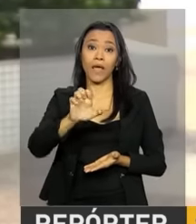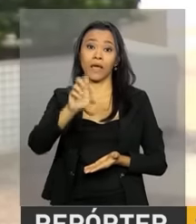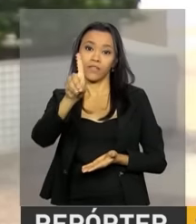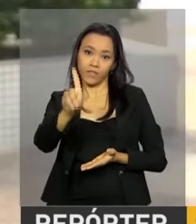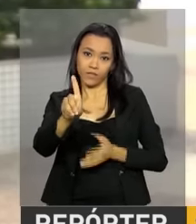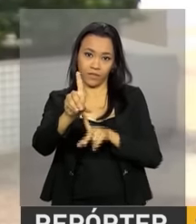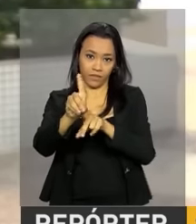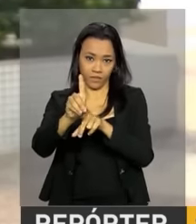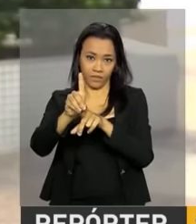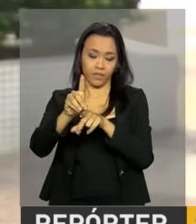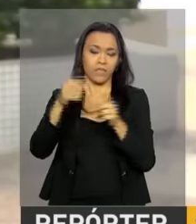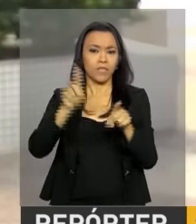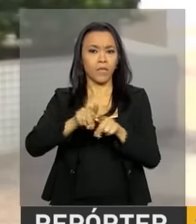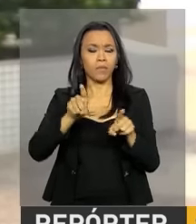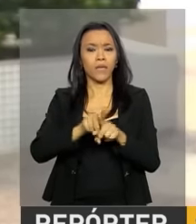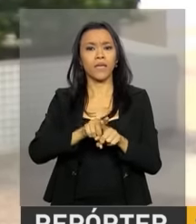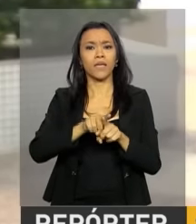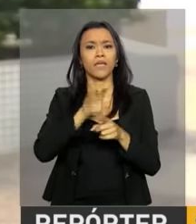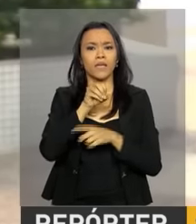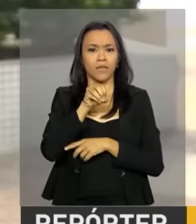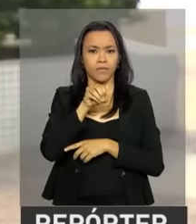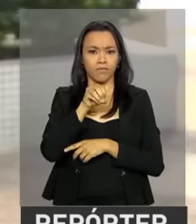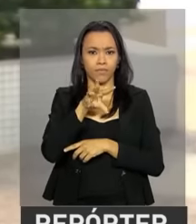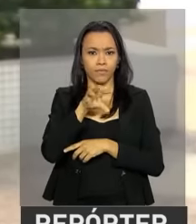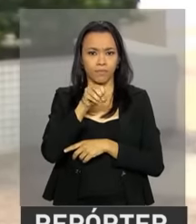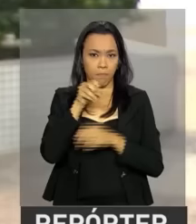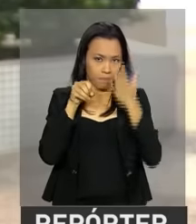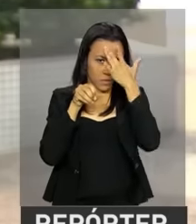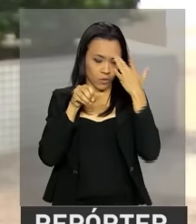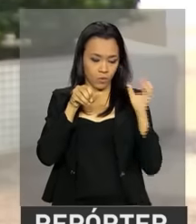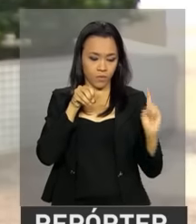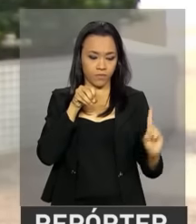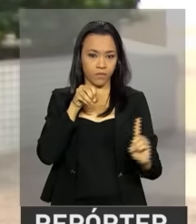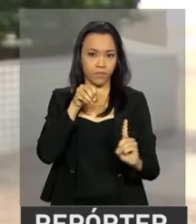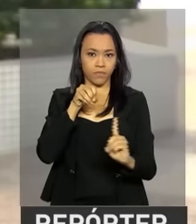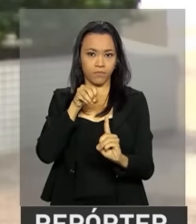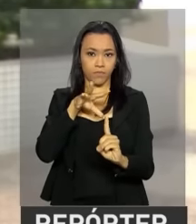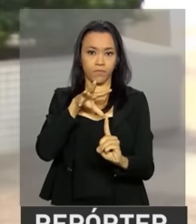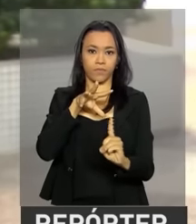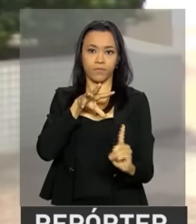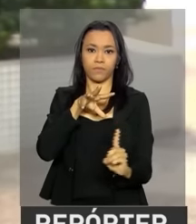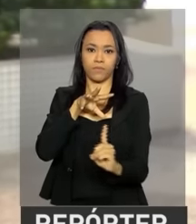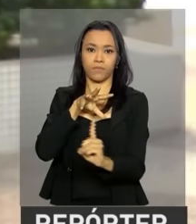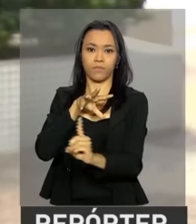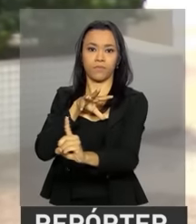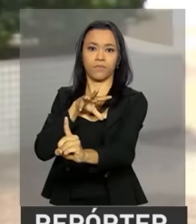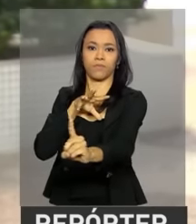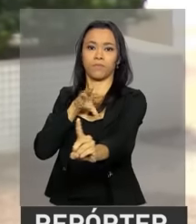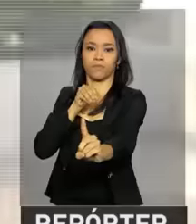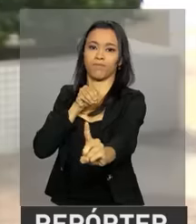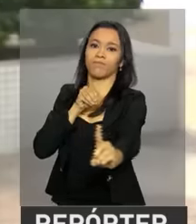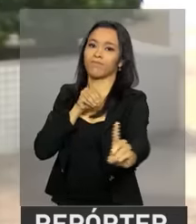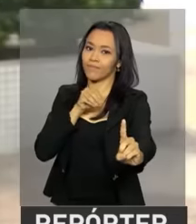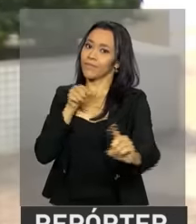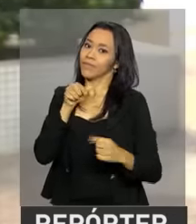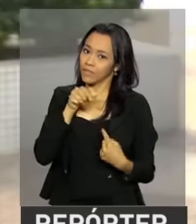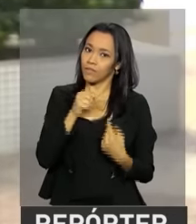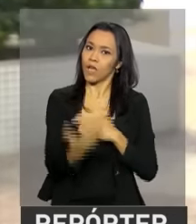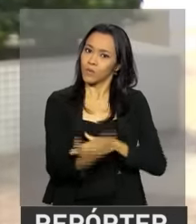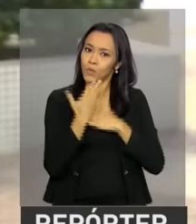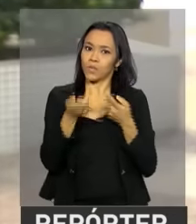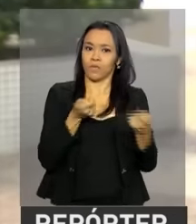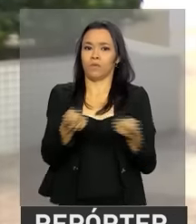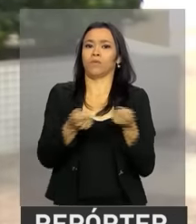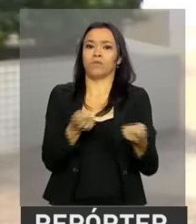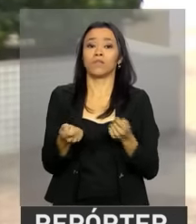além disso a gente botou sensor de presença em Tod na garagem nos corredores em todos os lugares isso ajuda a economizar toda a redução